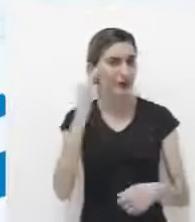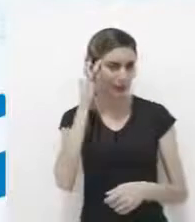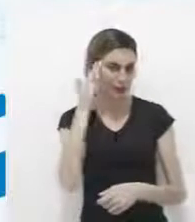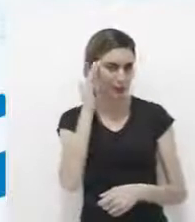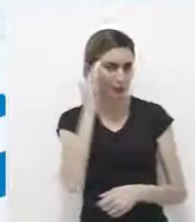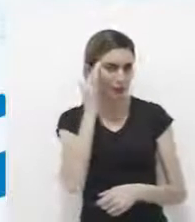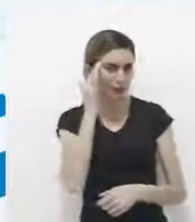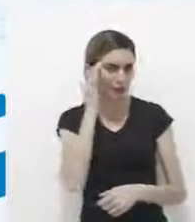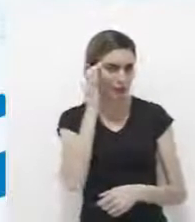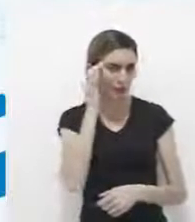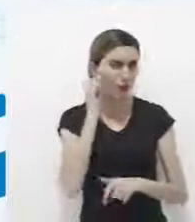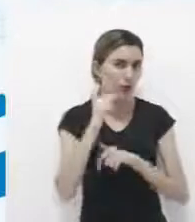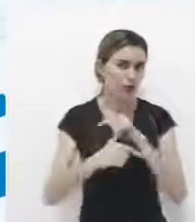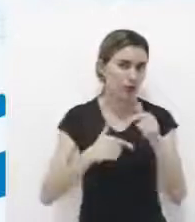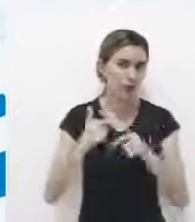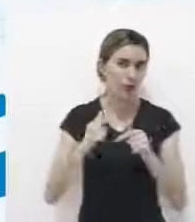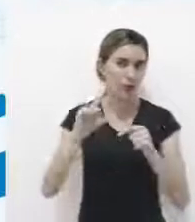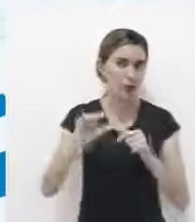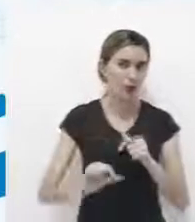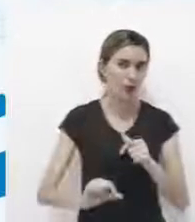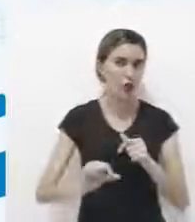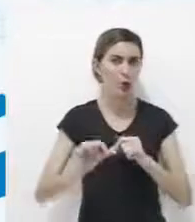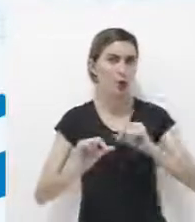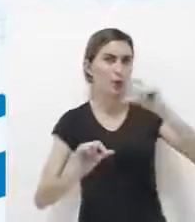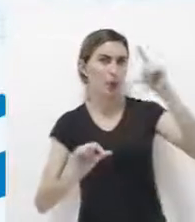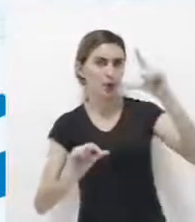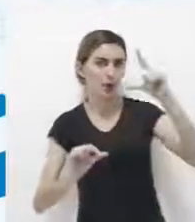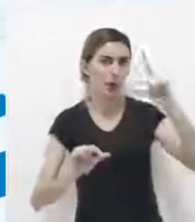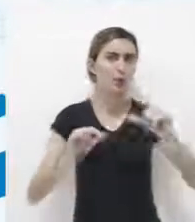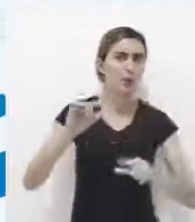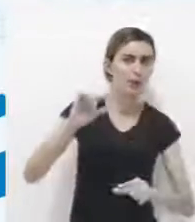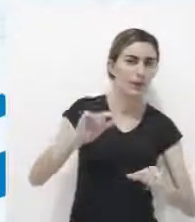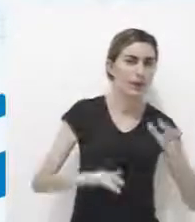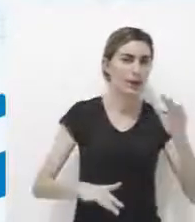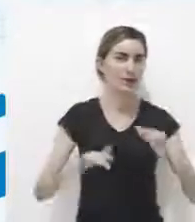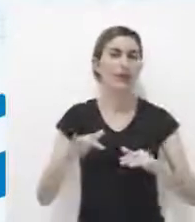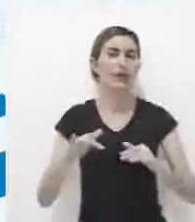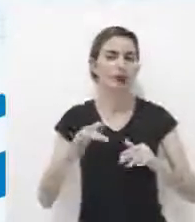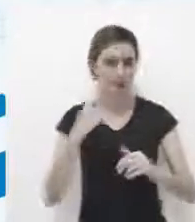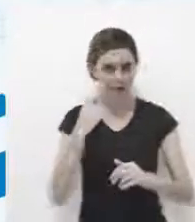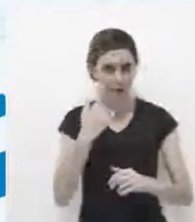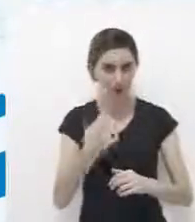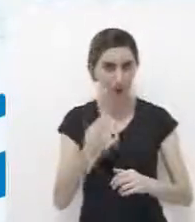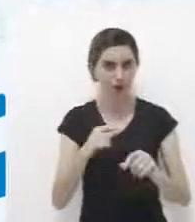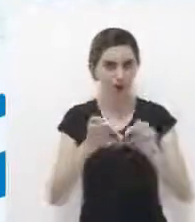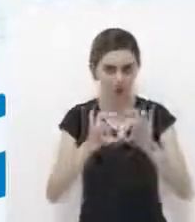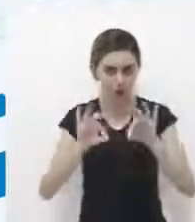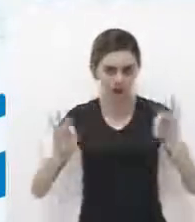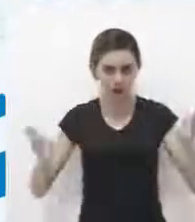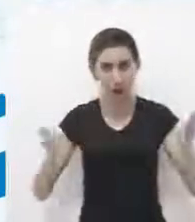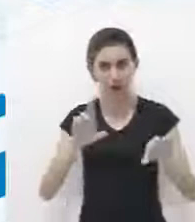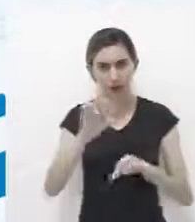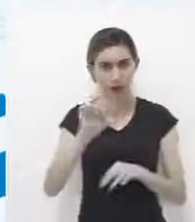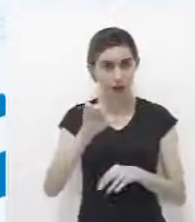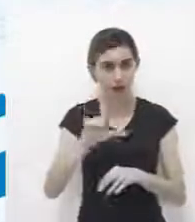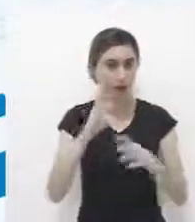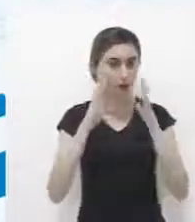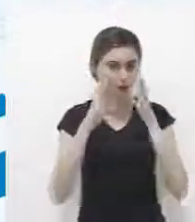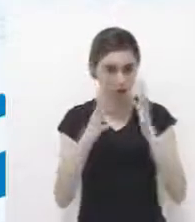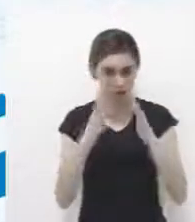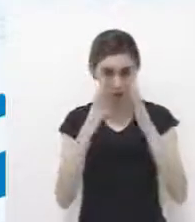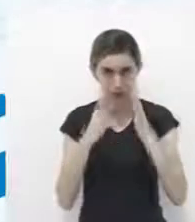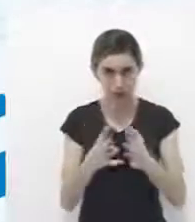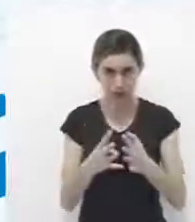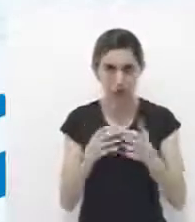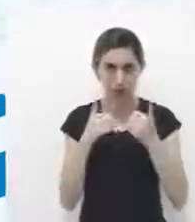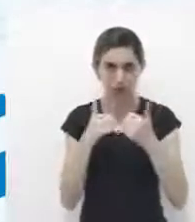precisa ter a boa compreensão quando vai trabalhar menor que, maior que, sobretudo aí no intervalo da reta real, ok, pessoal?